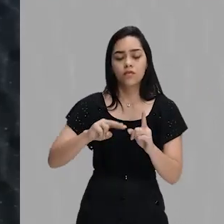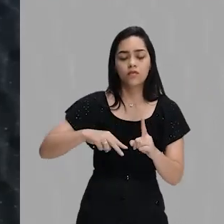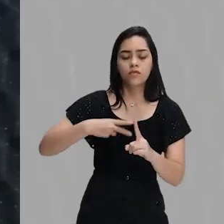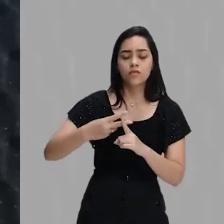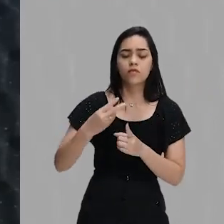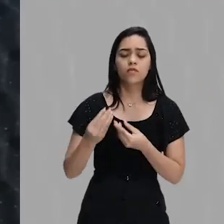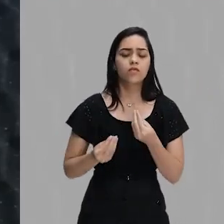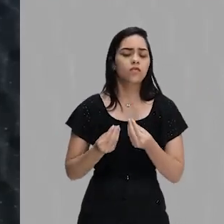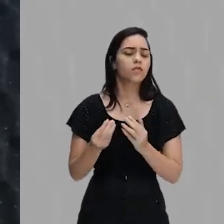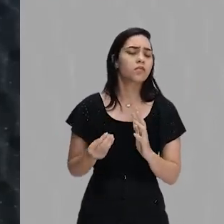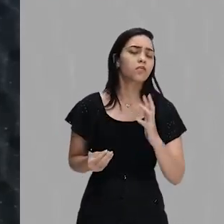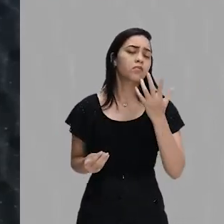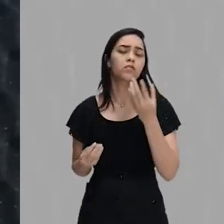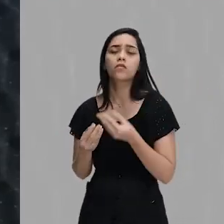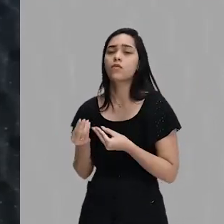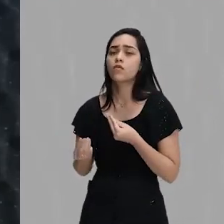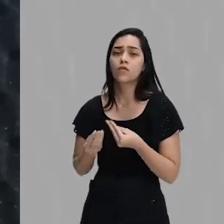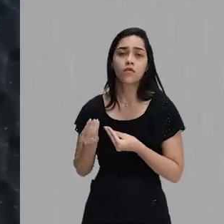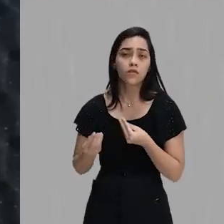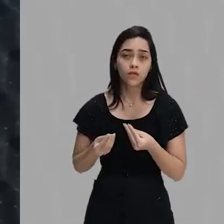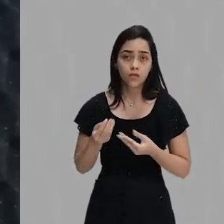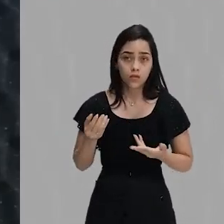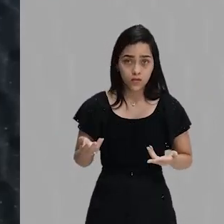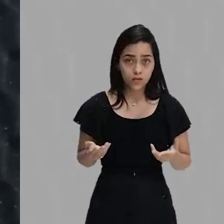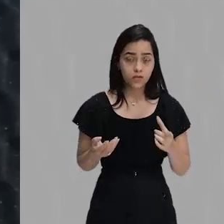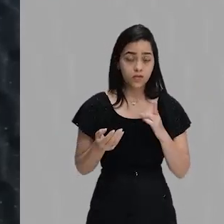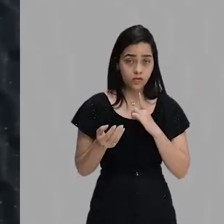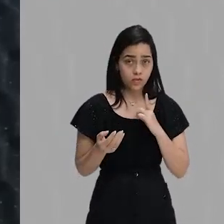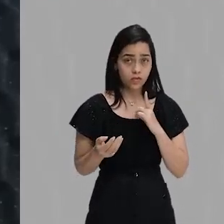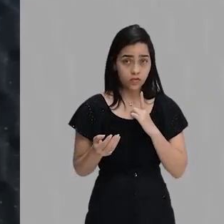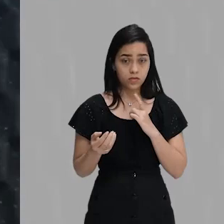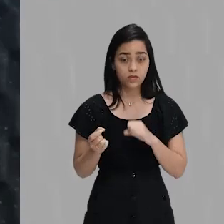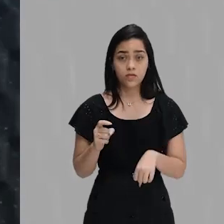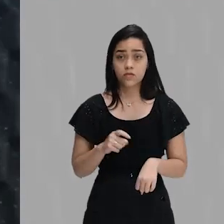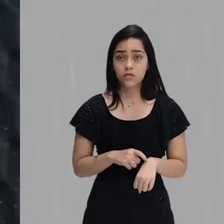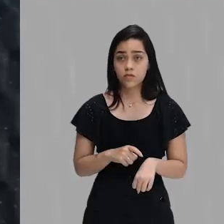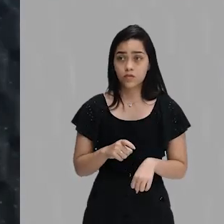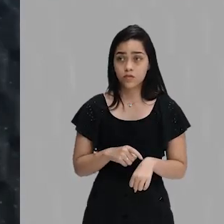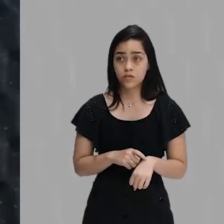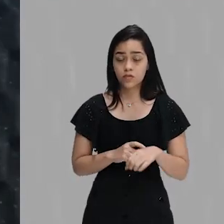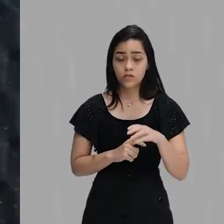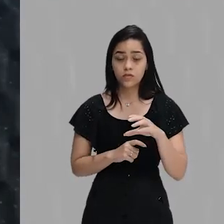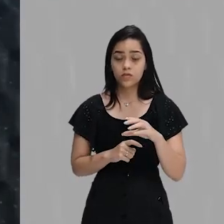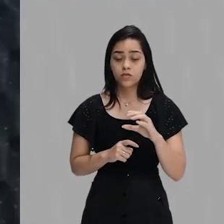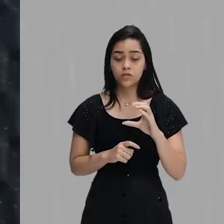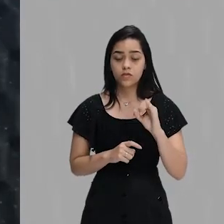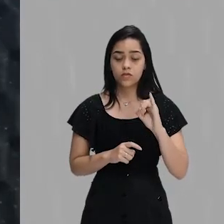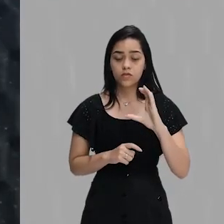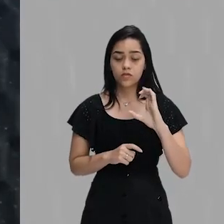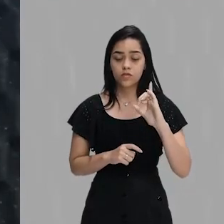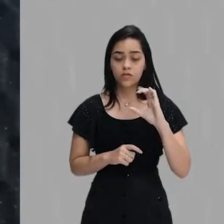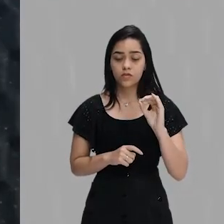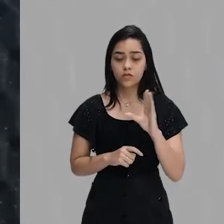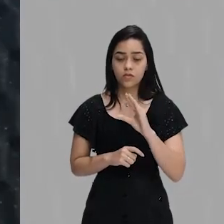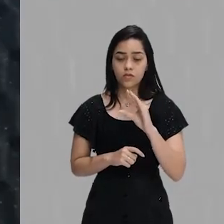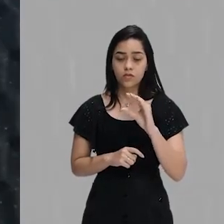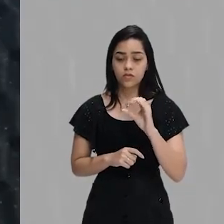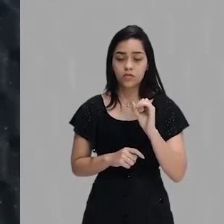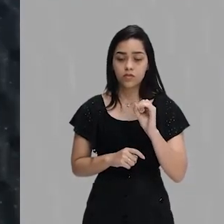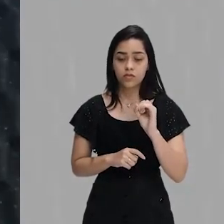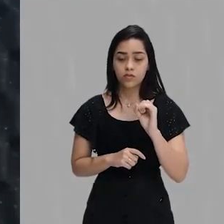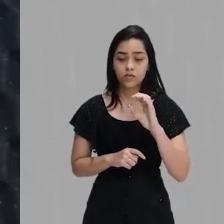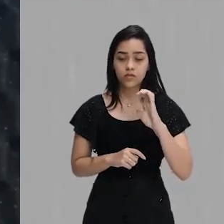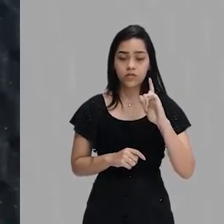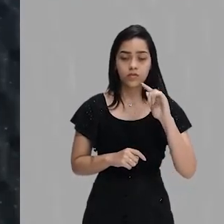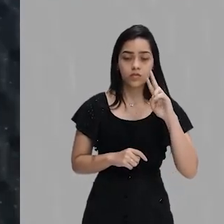esses cromossomos são duplicados? Eles são duplicados no momento do ciclo celular, né? Que é o que a gente